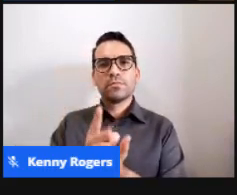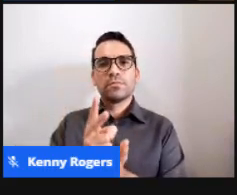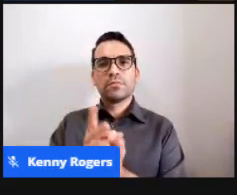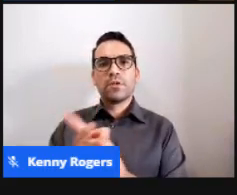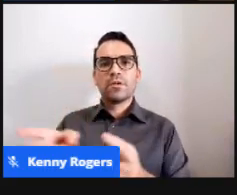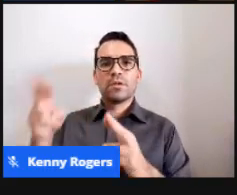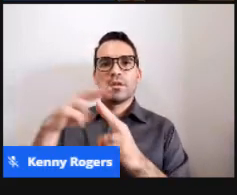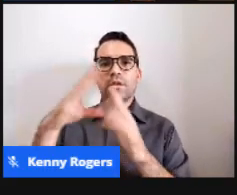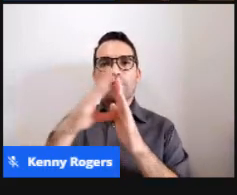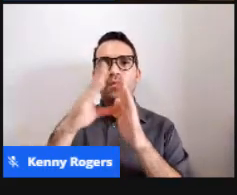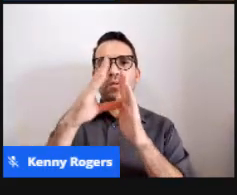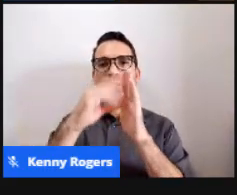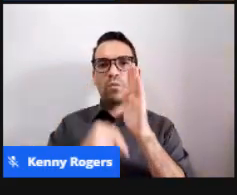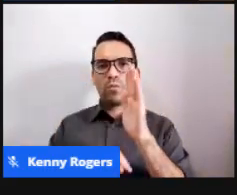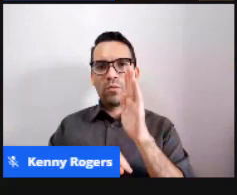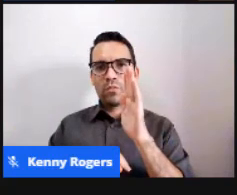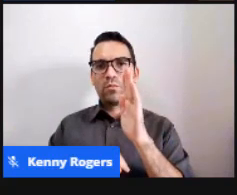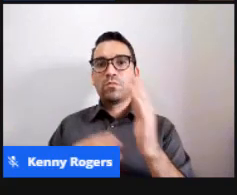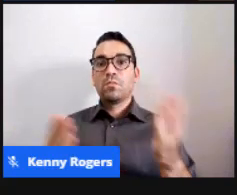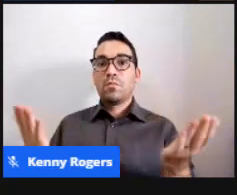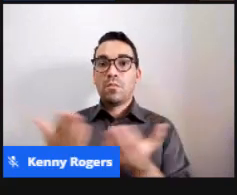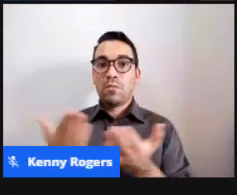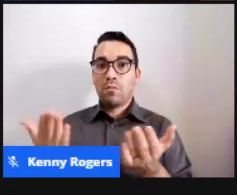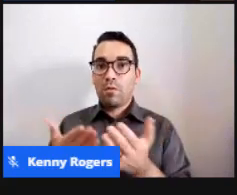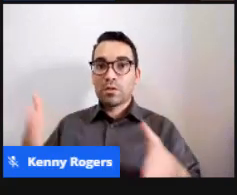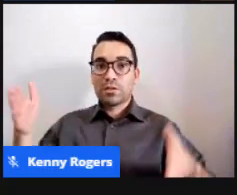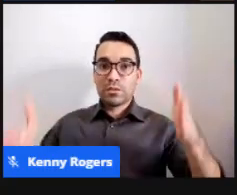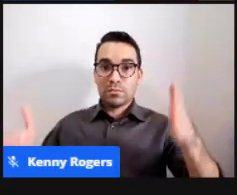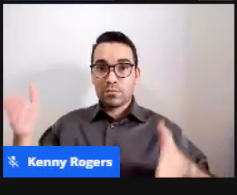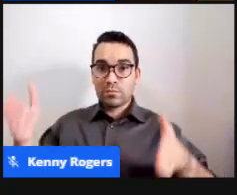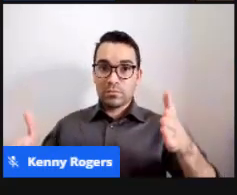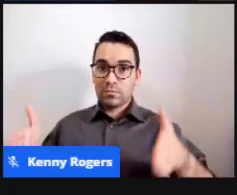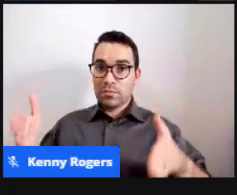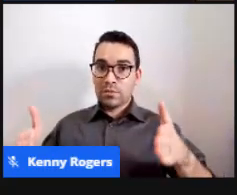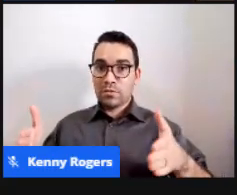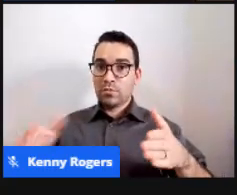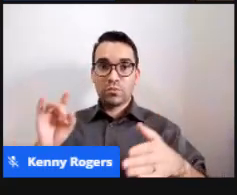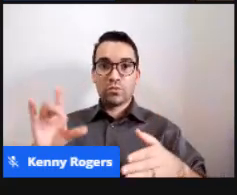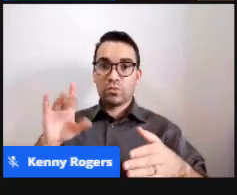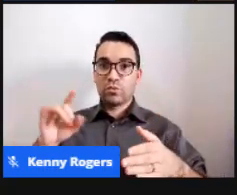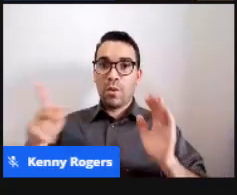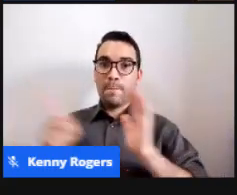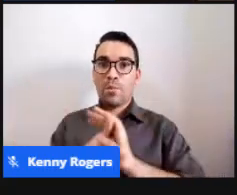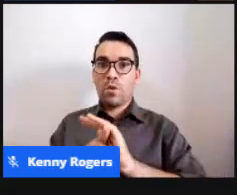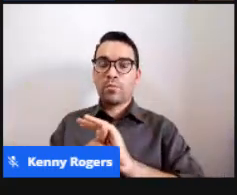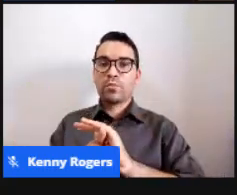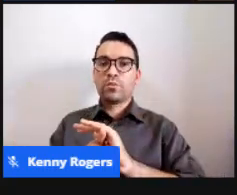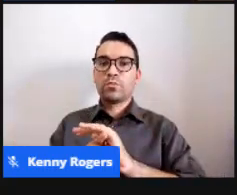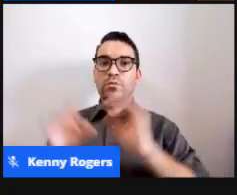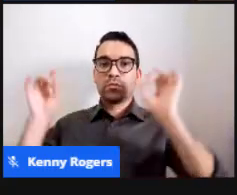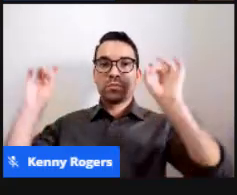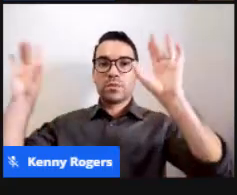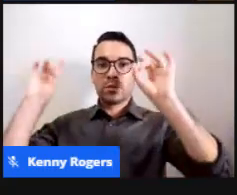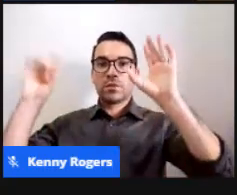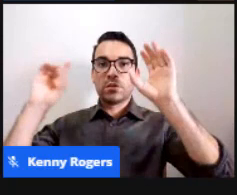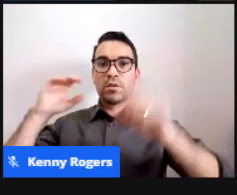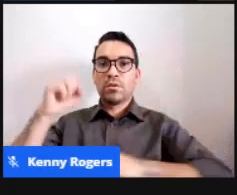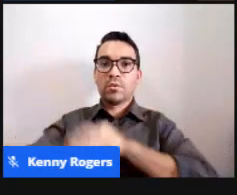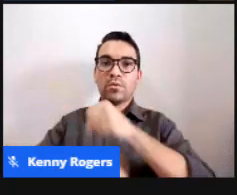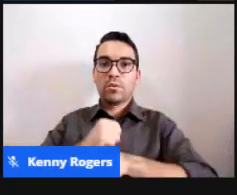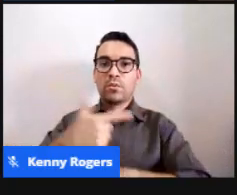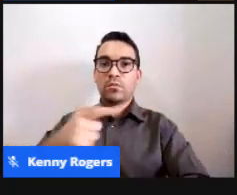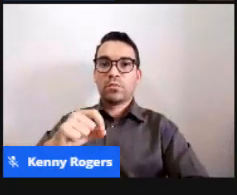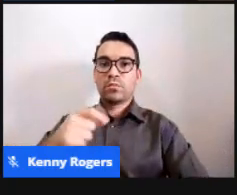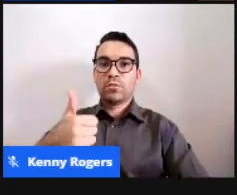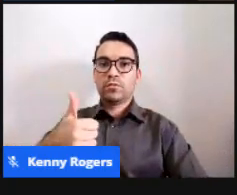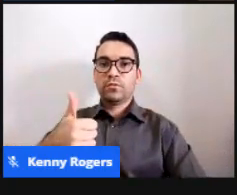curricular circunstancial, porque é para esse ano de 2021, somente para esse ano de 2021. Ele está baseado no nosso